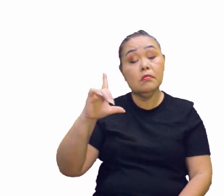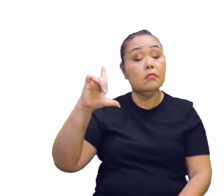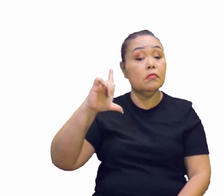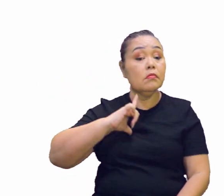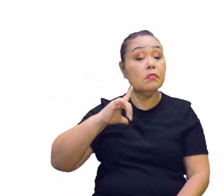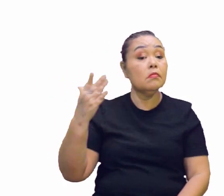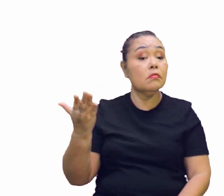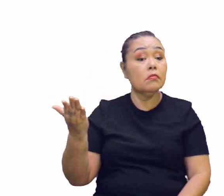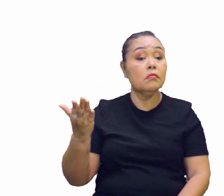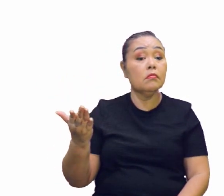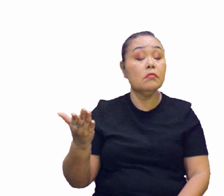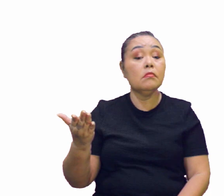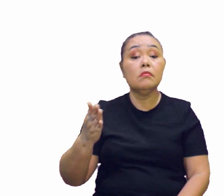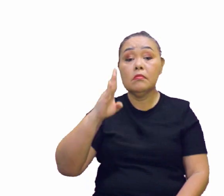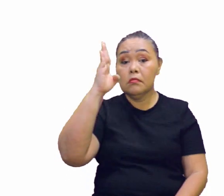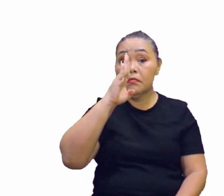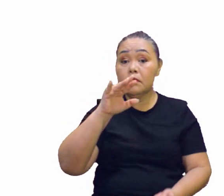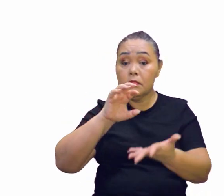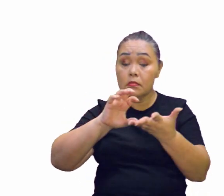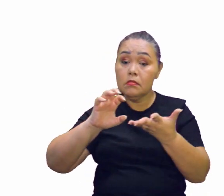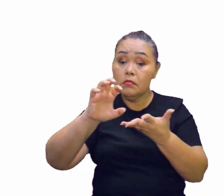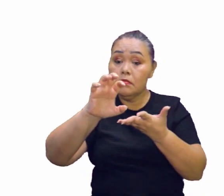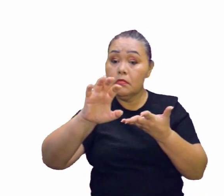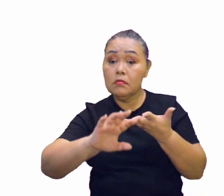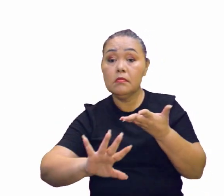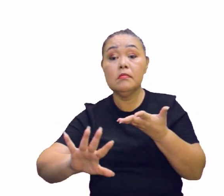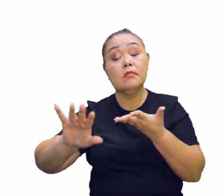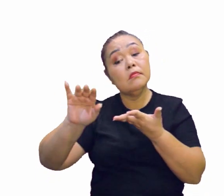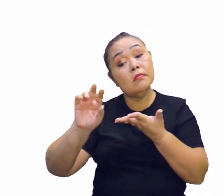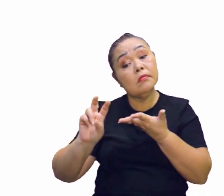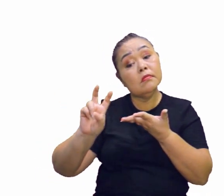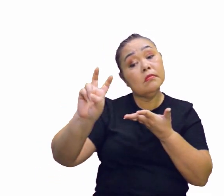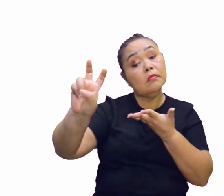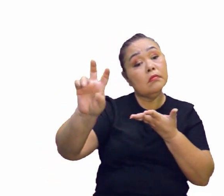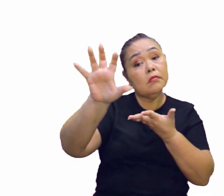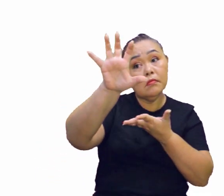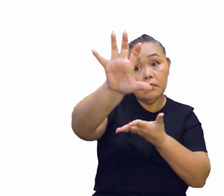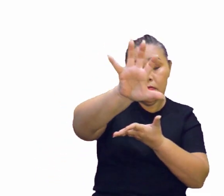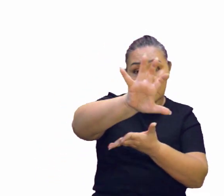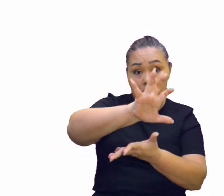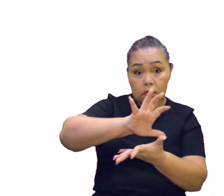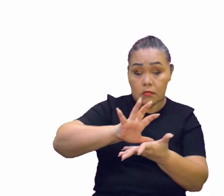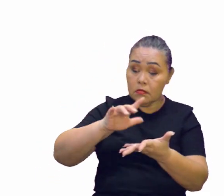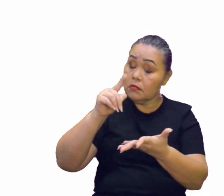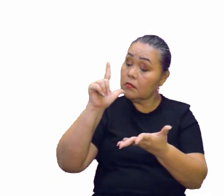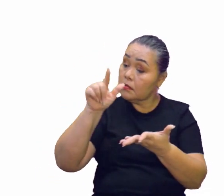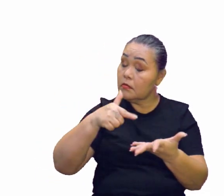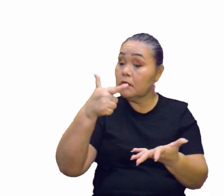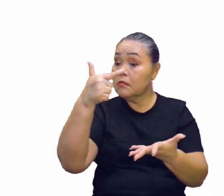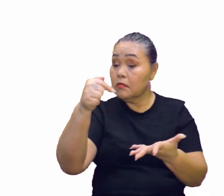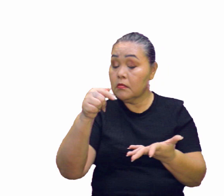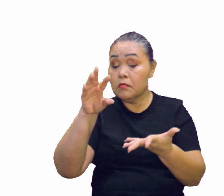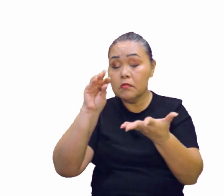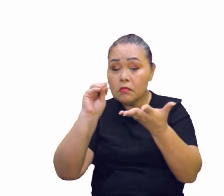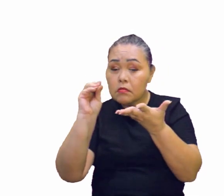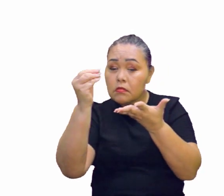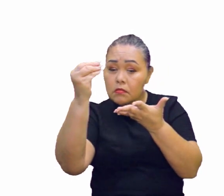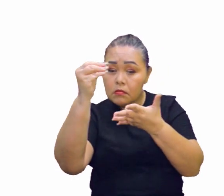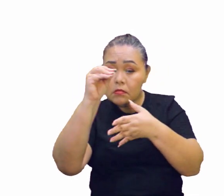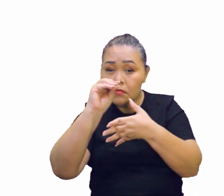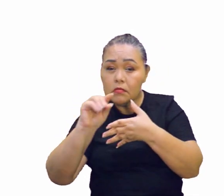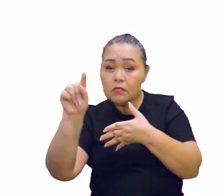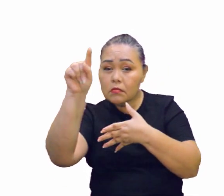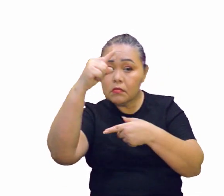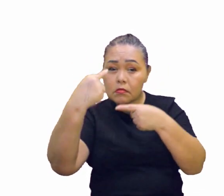Então, atualmente, o Brasil é dividido em 5 macro-regiões, 27